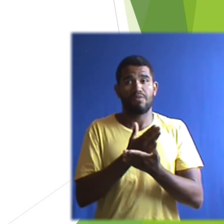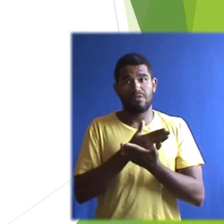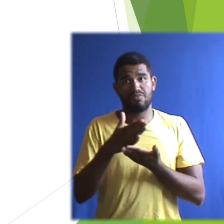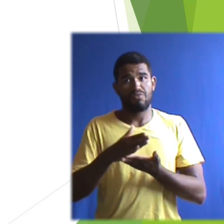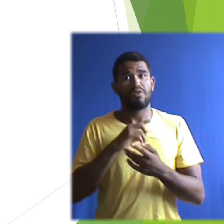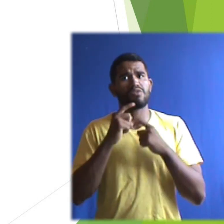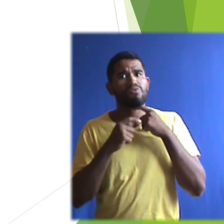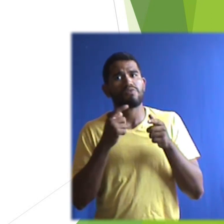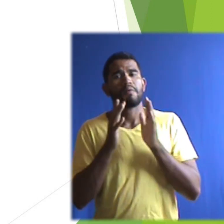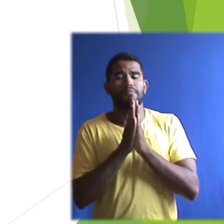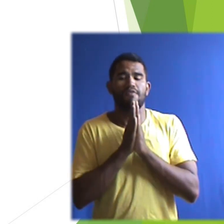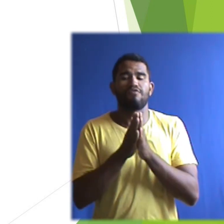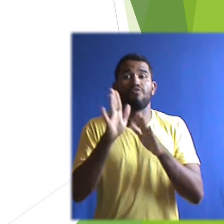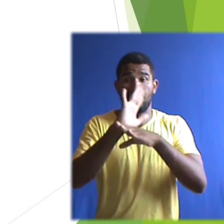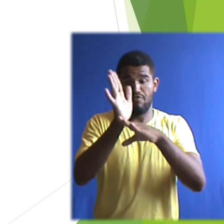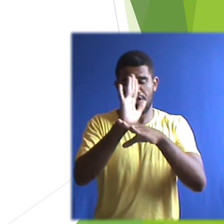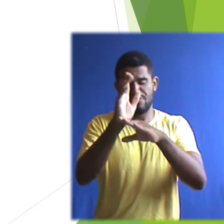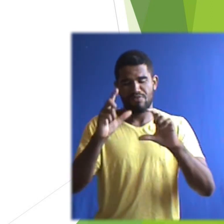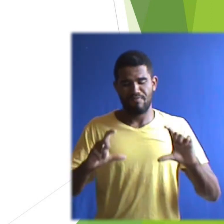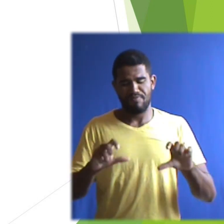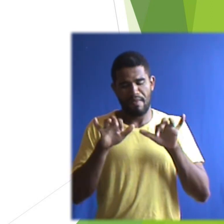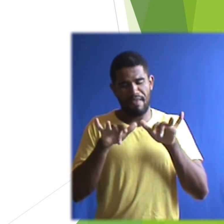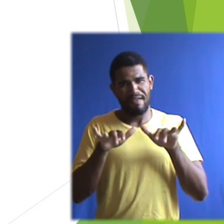introdutória. Dúvidas podem colocar aí nos